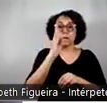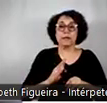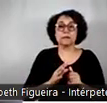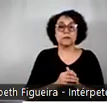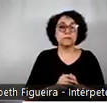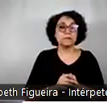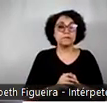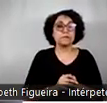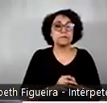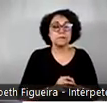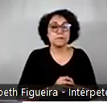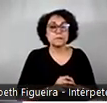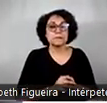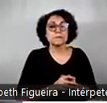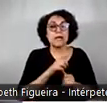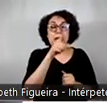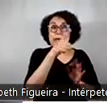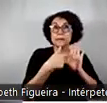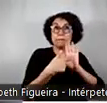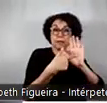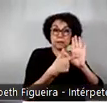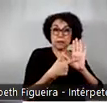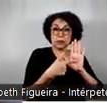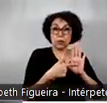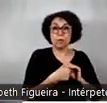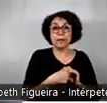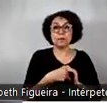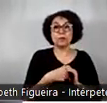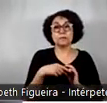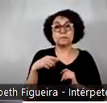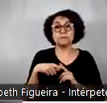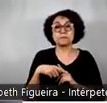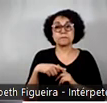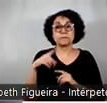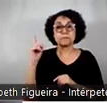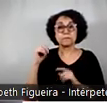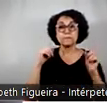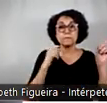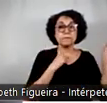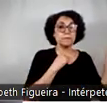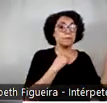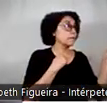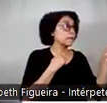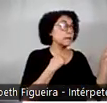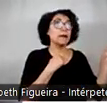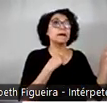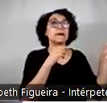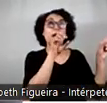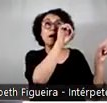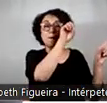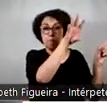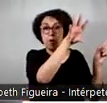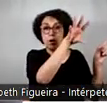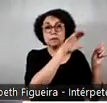Então, esse aqui, né, é um exemplo, né, de um documento, né? Então, assim, literalmente, né, é um pedaço de papel,